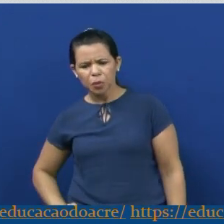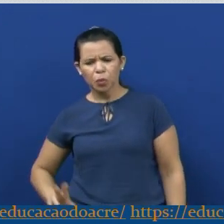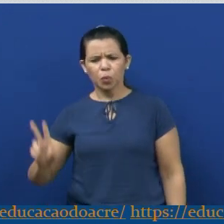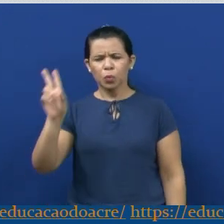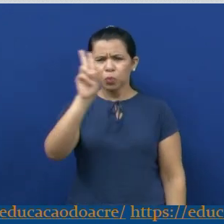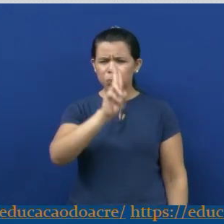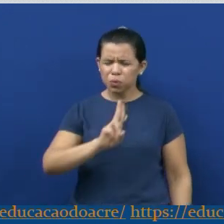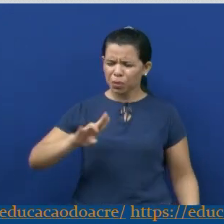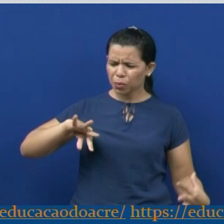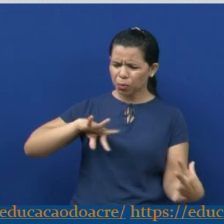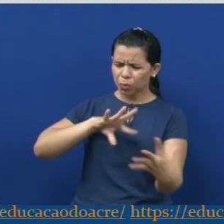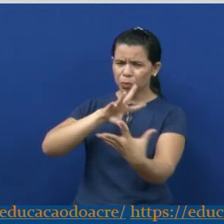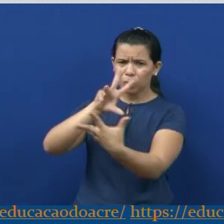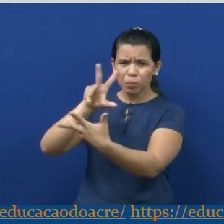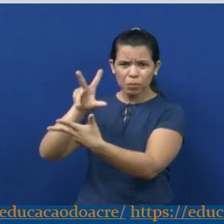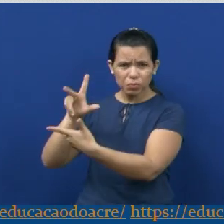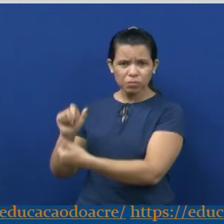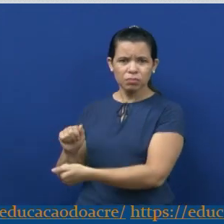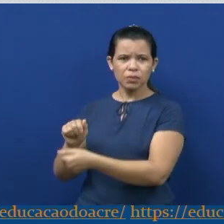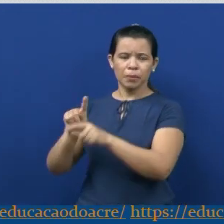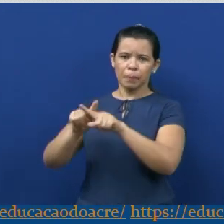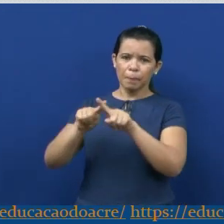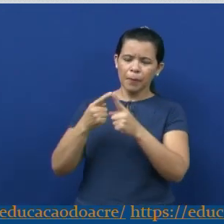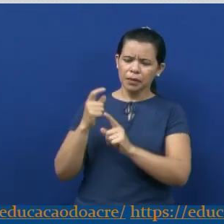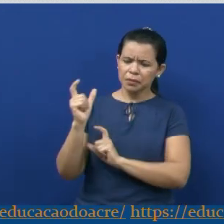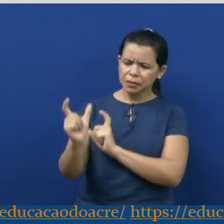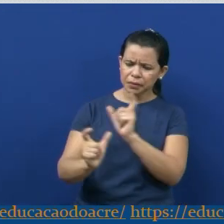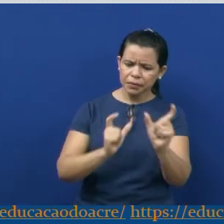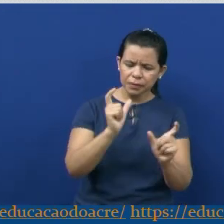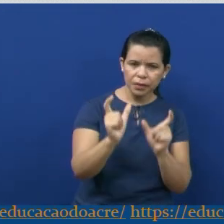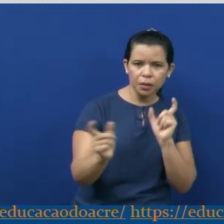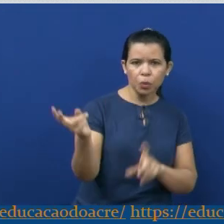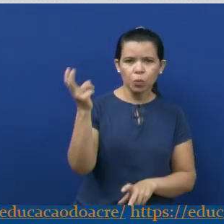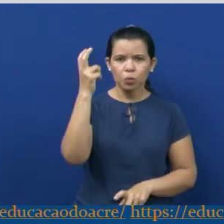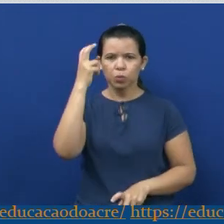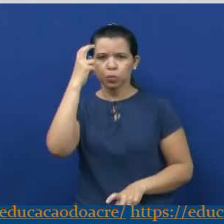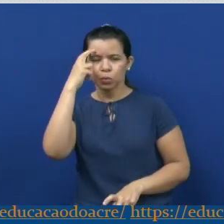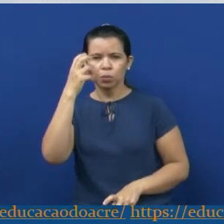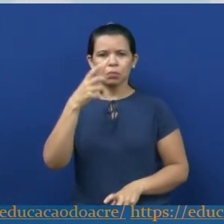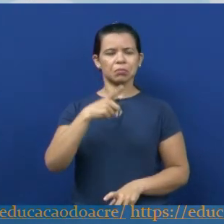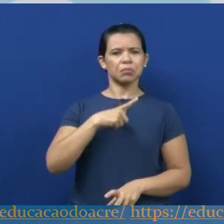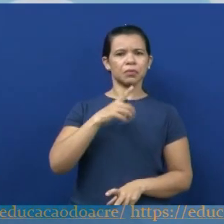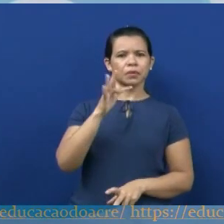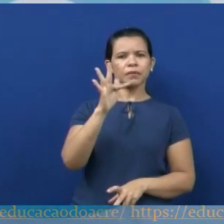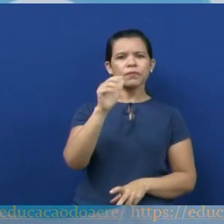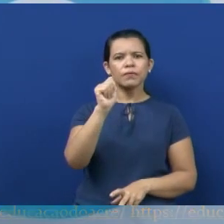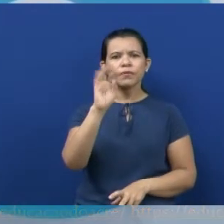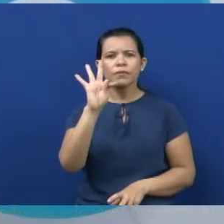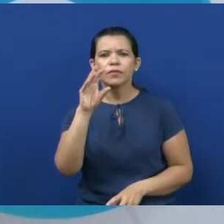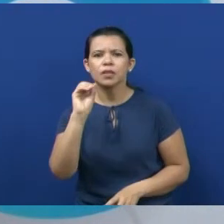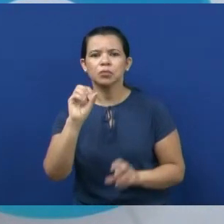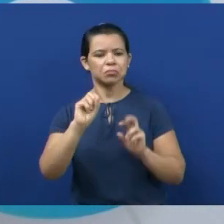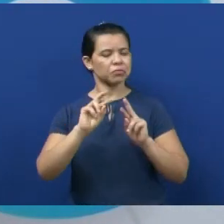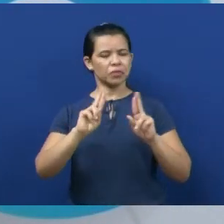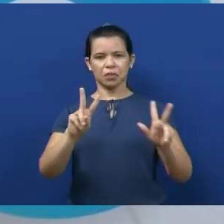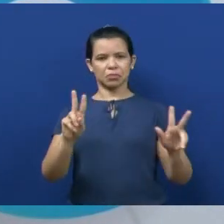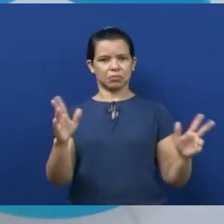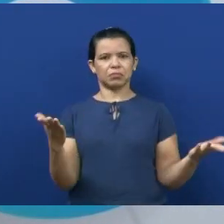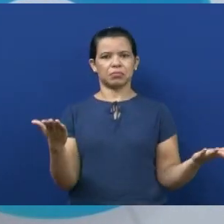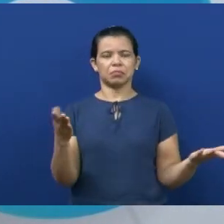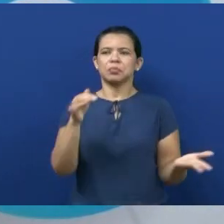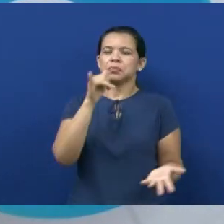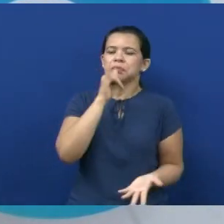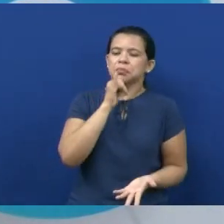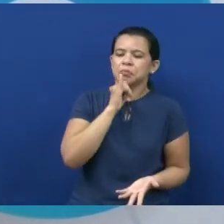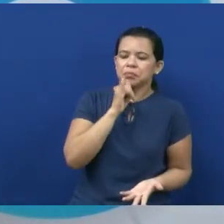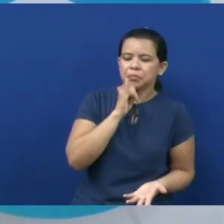âmbito internacional, cada cultura registra seus eventos marcantes em calendário próprio. Por exemplo, no Brasil, né? 7 de